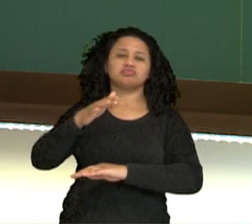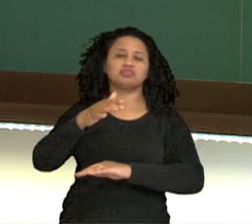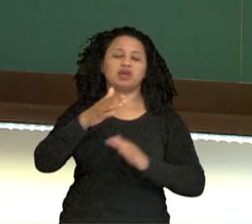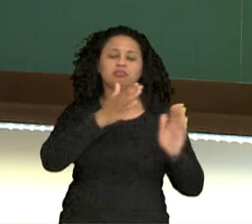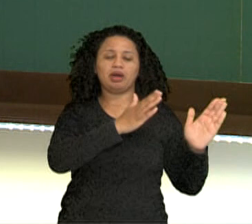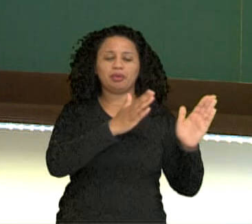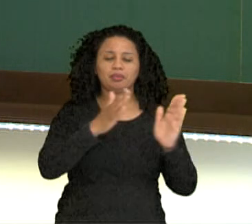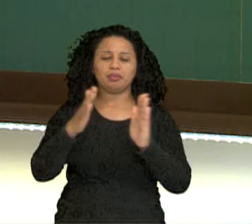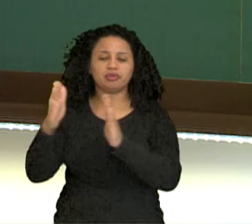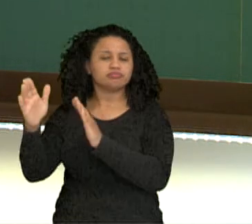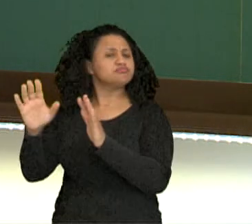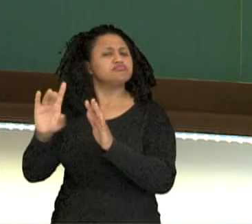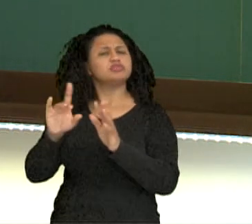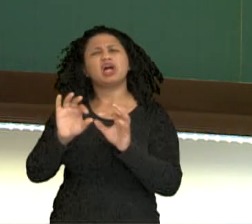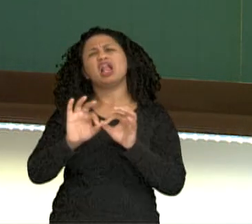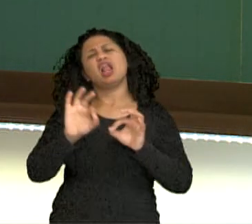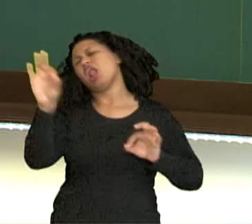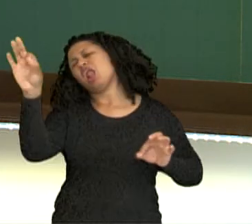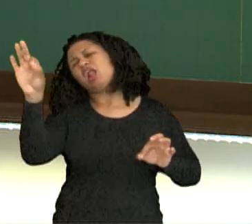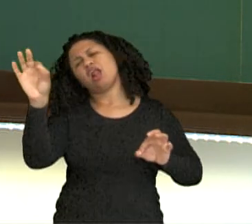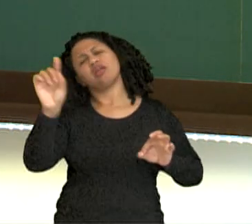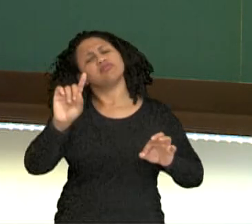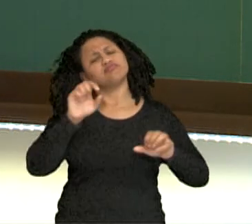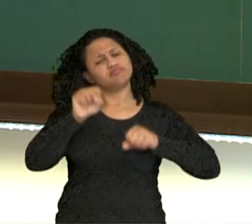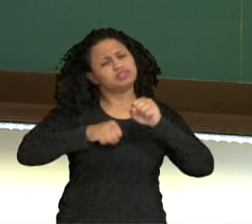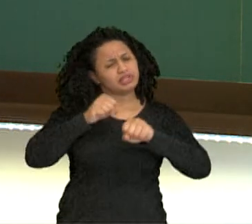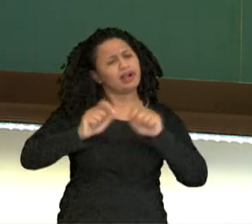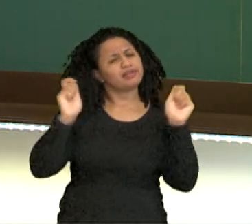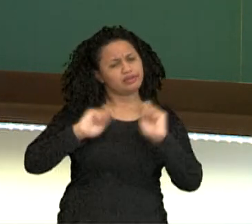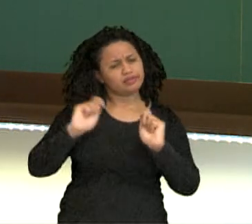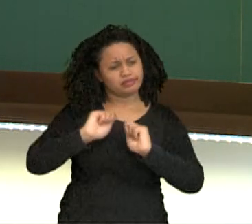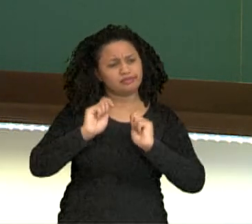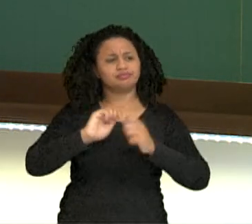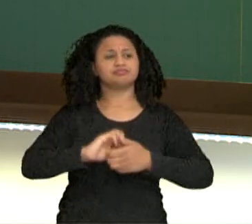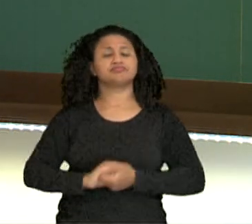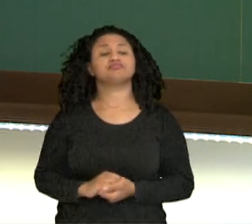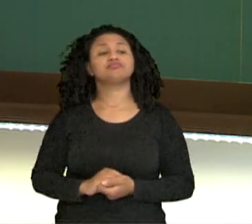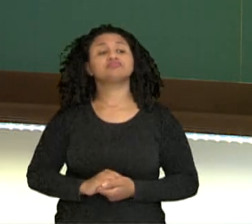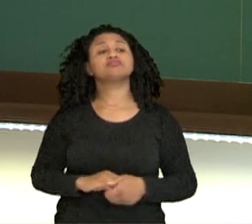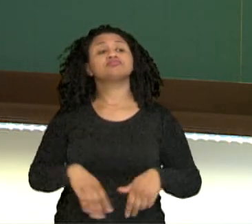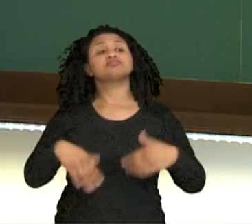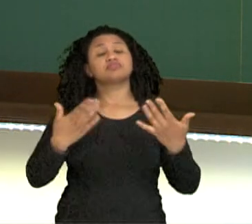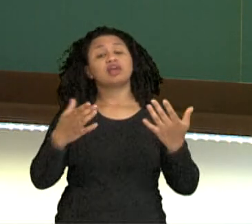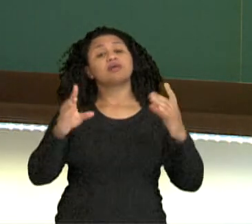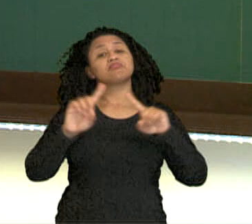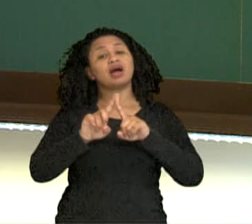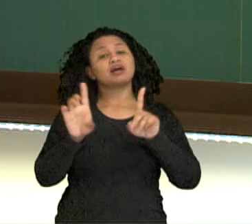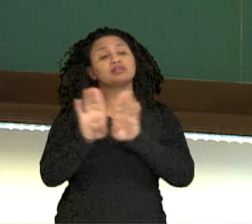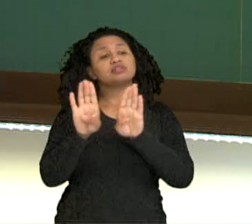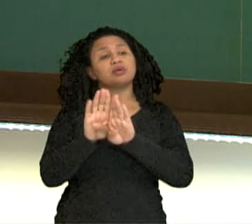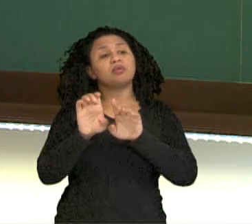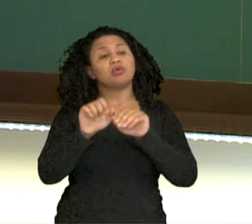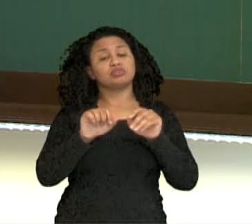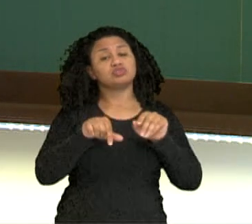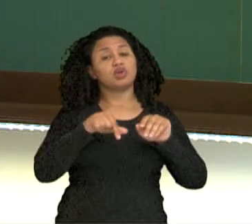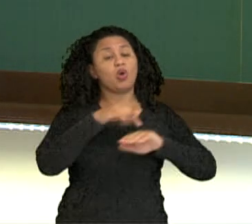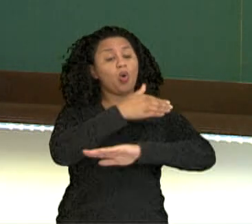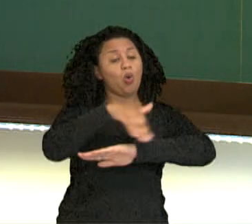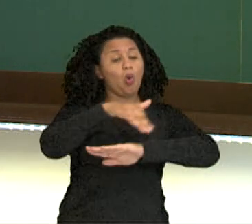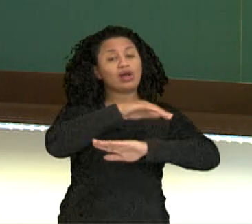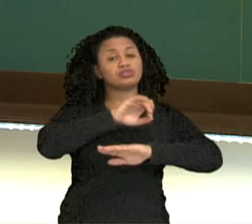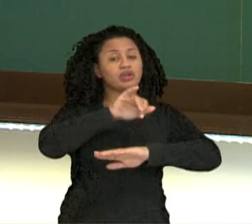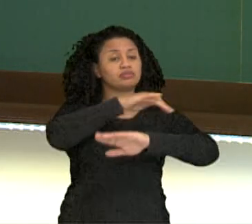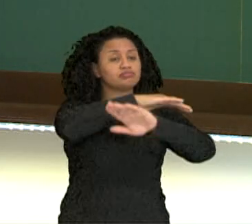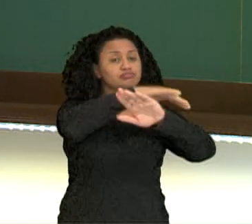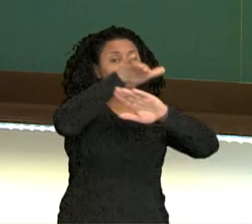quadras. Não é tão longe, de bicicleta de boa, né? E aí ele pode também fazer um caminho diferente.